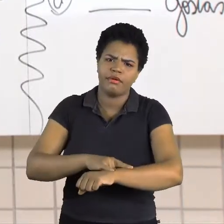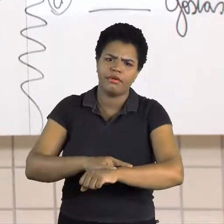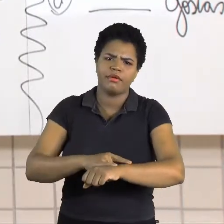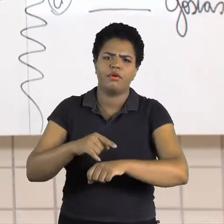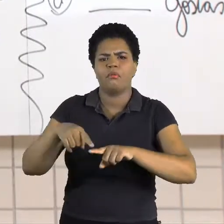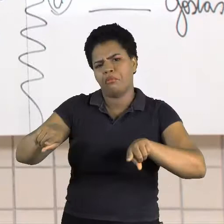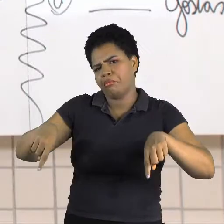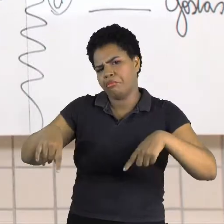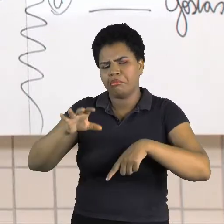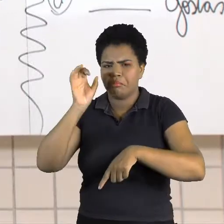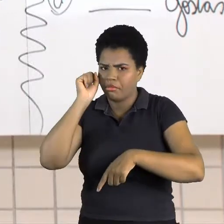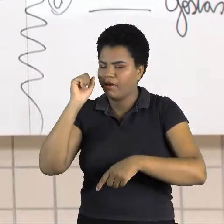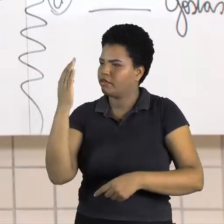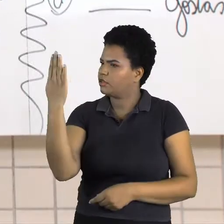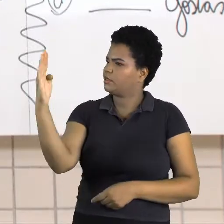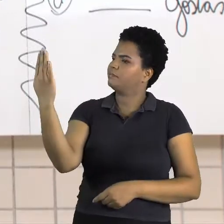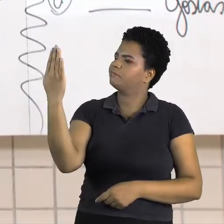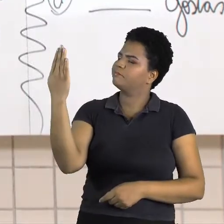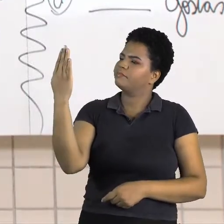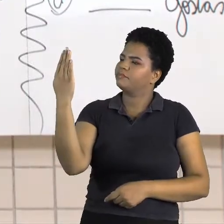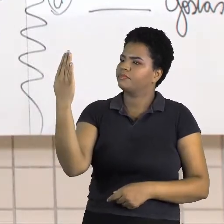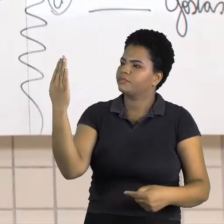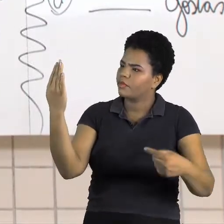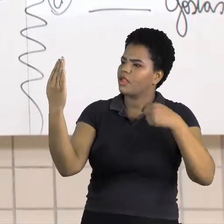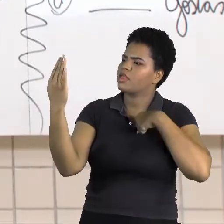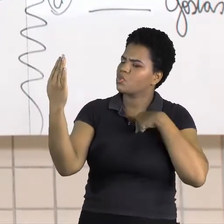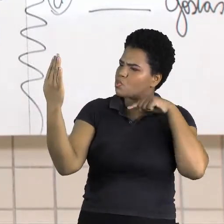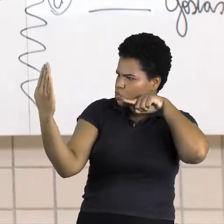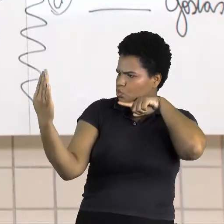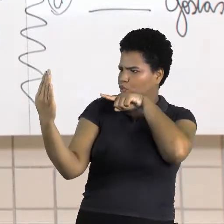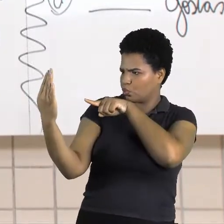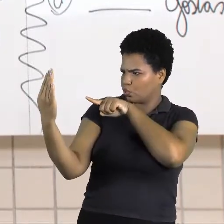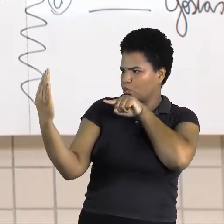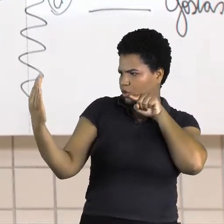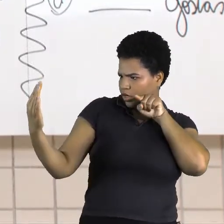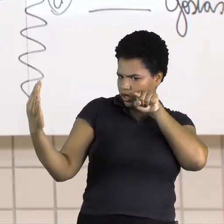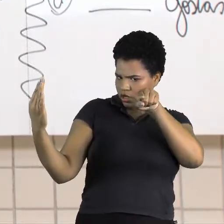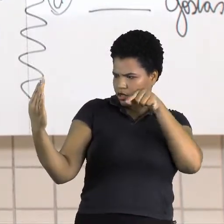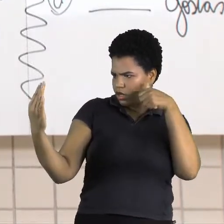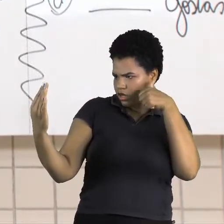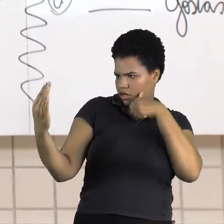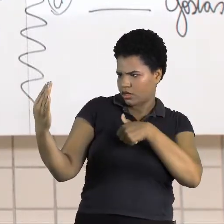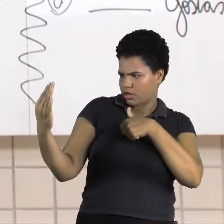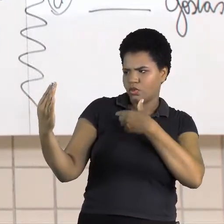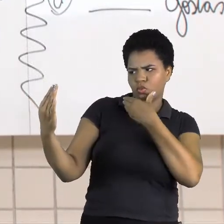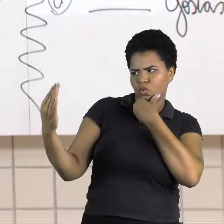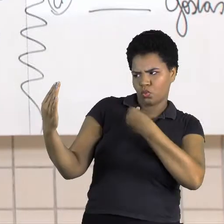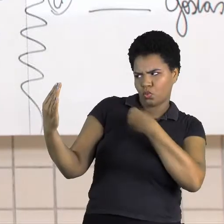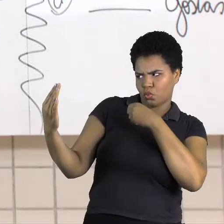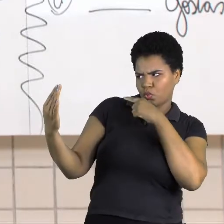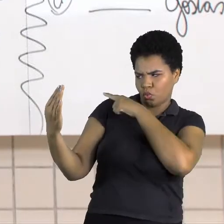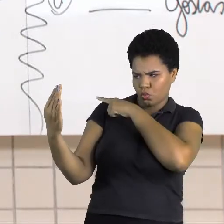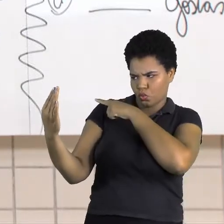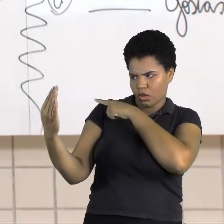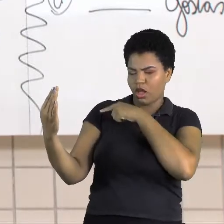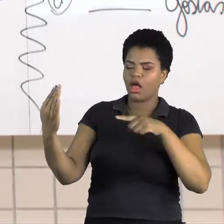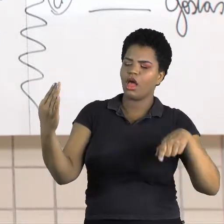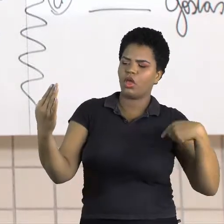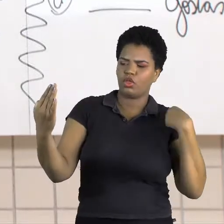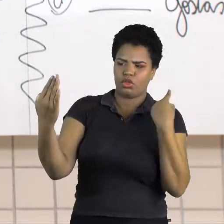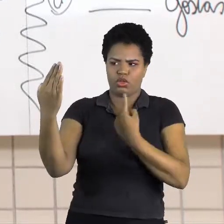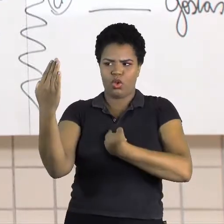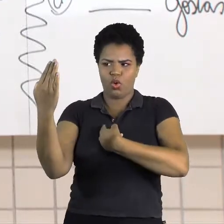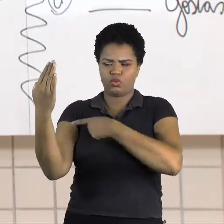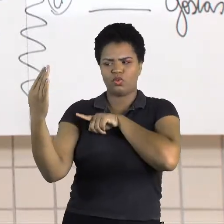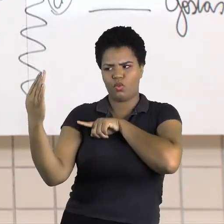frente do espelho e faz assim. Eu, tu. Ele ou ela, nós, vós,